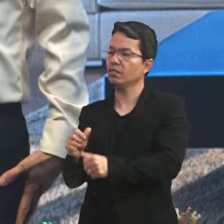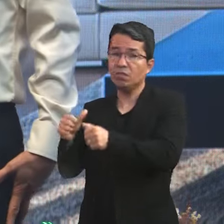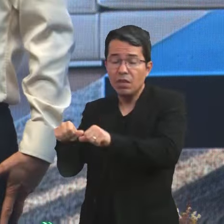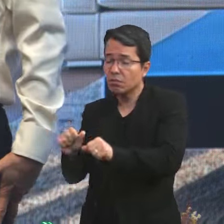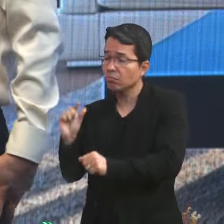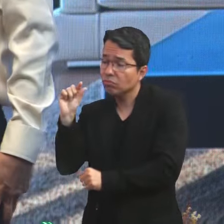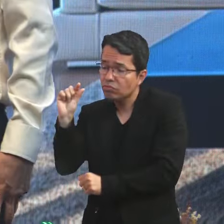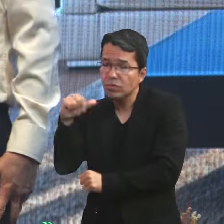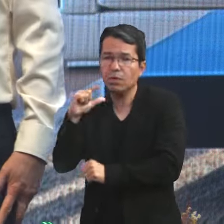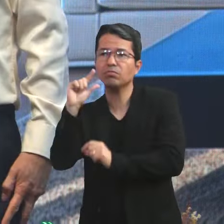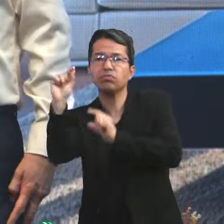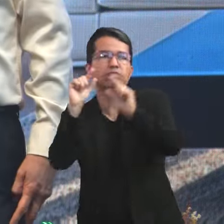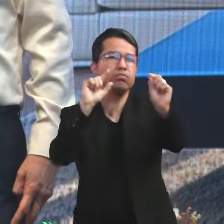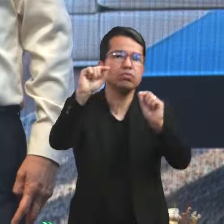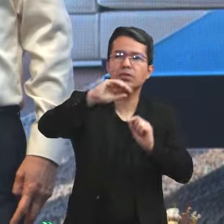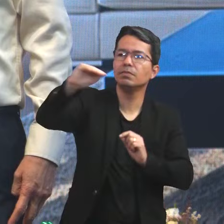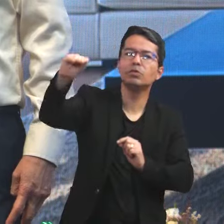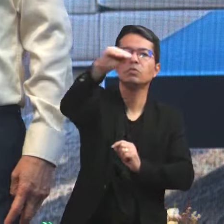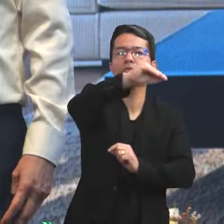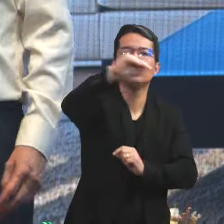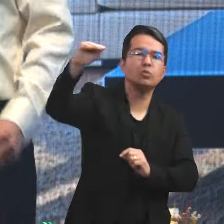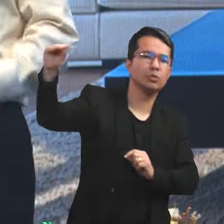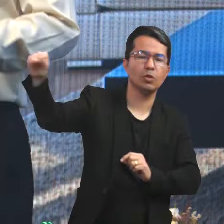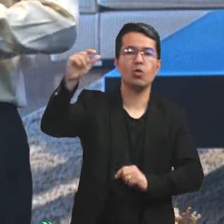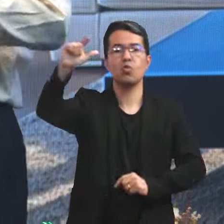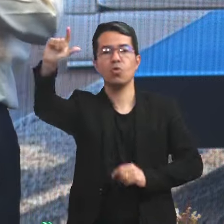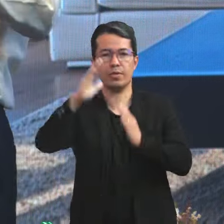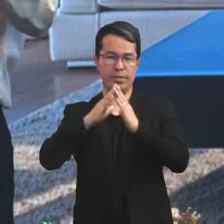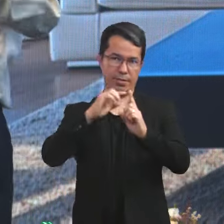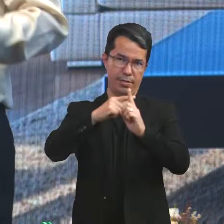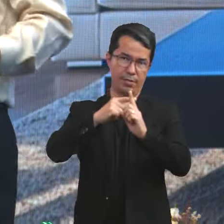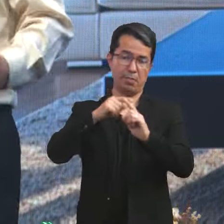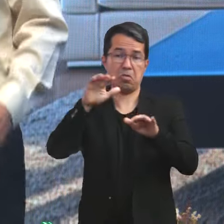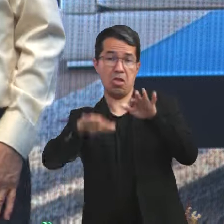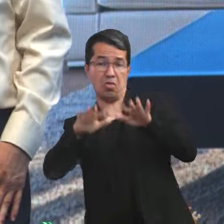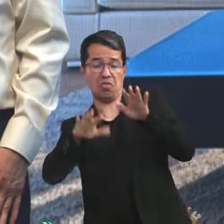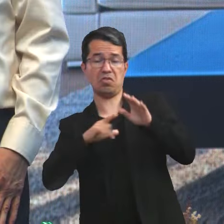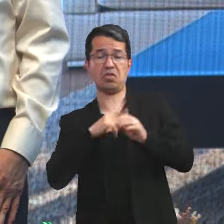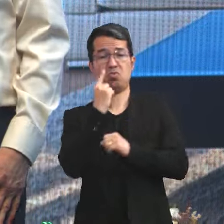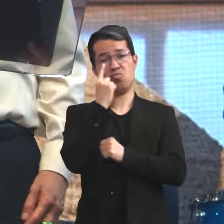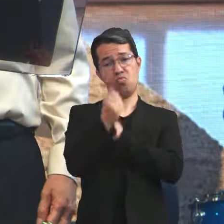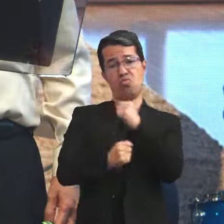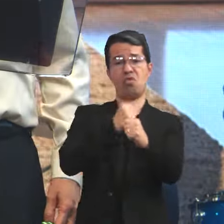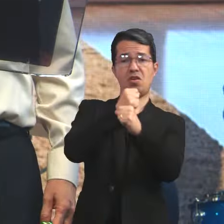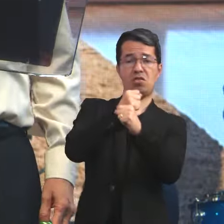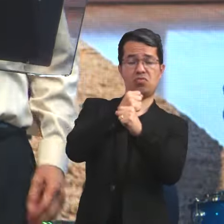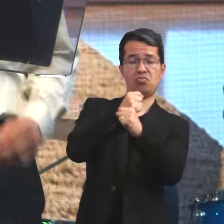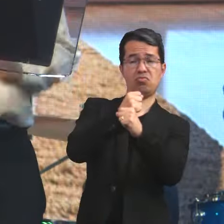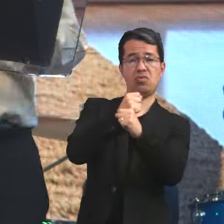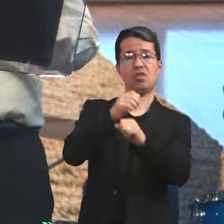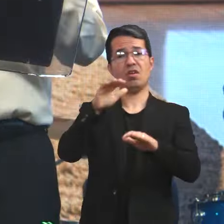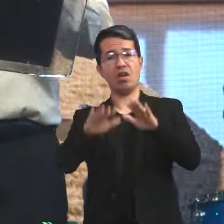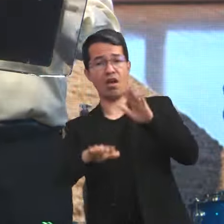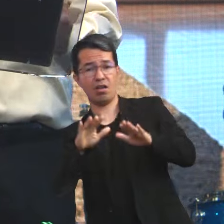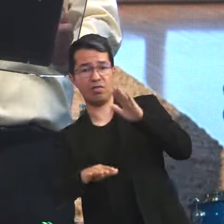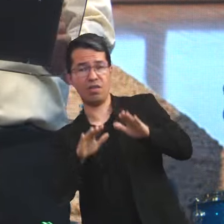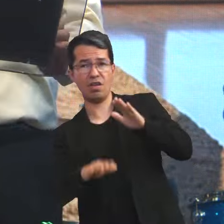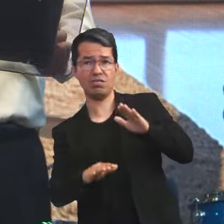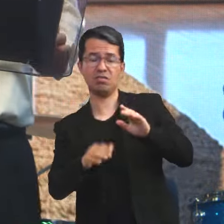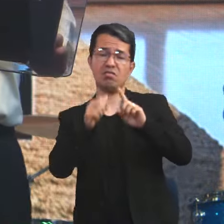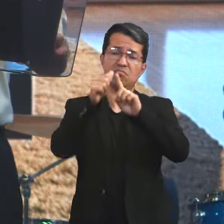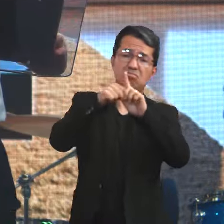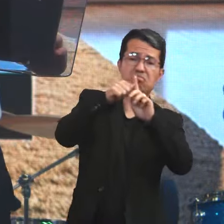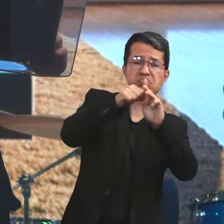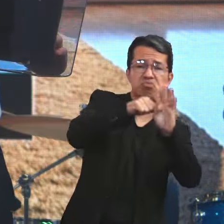muito tempo n onde vea por ve elav ve por